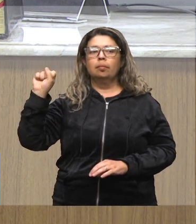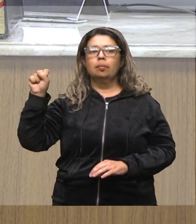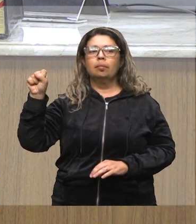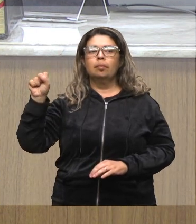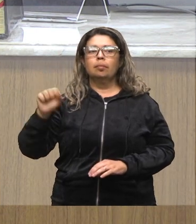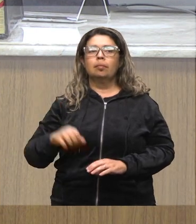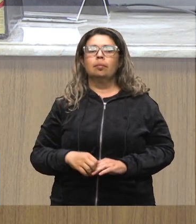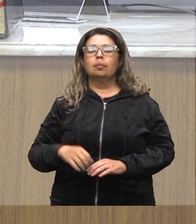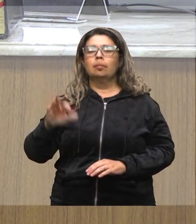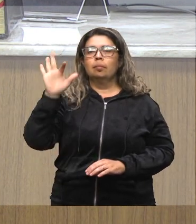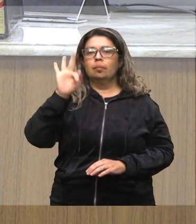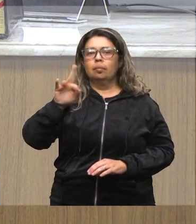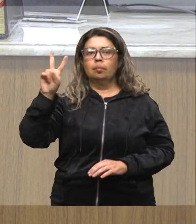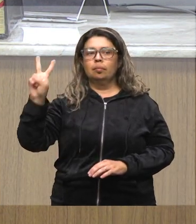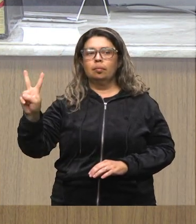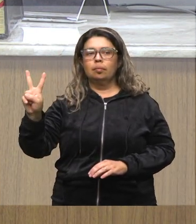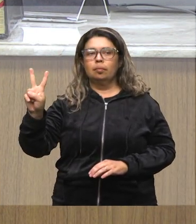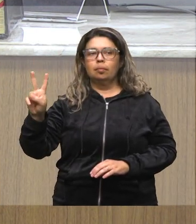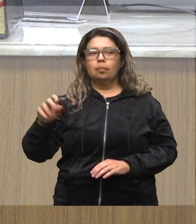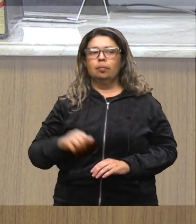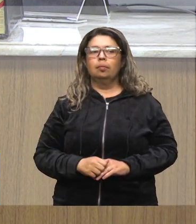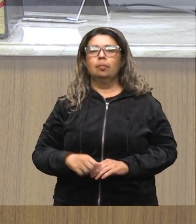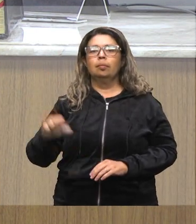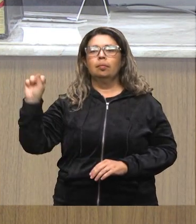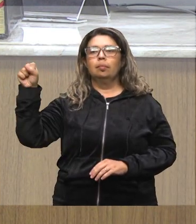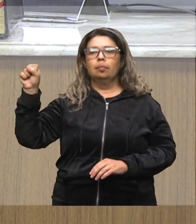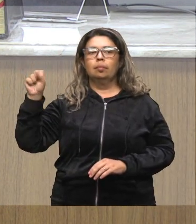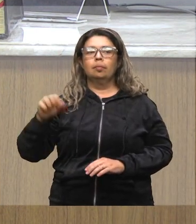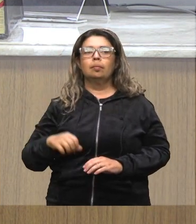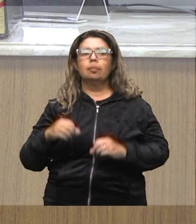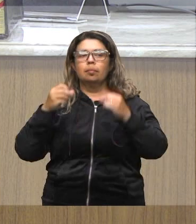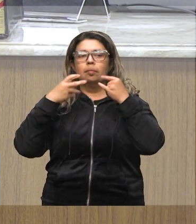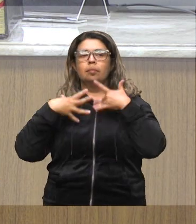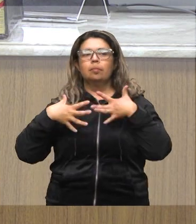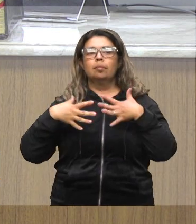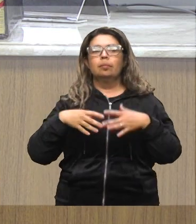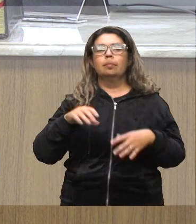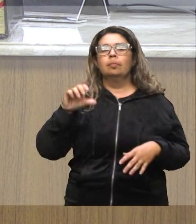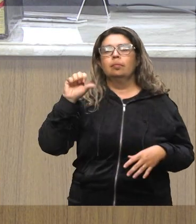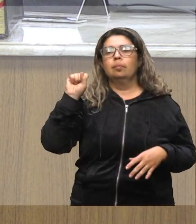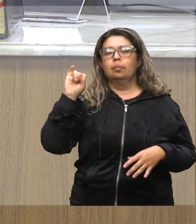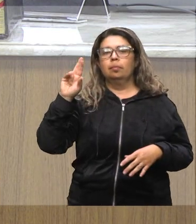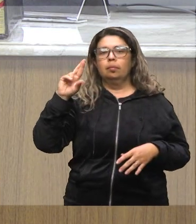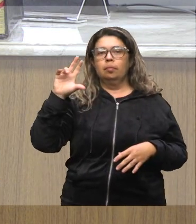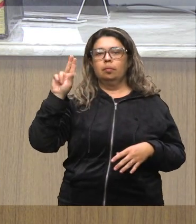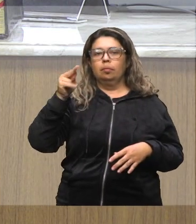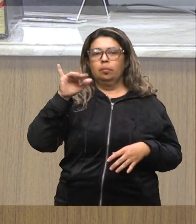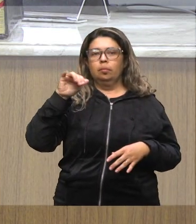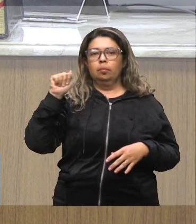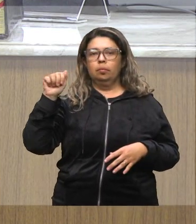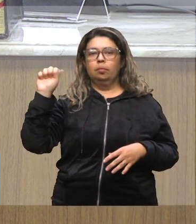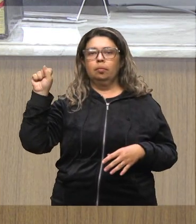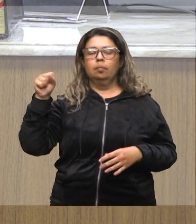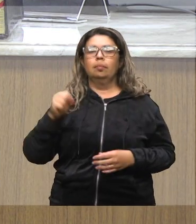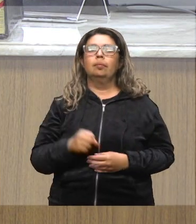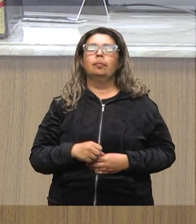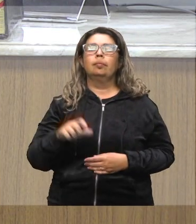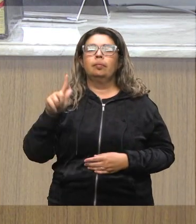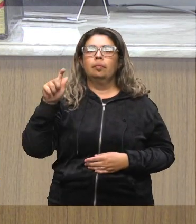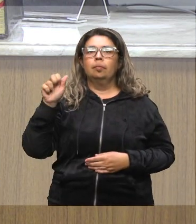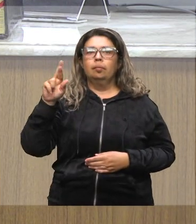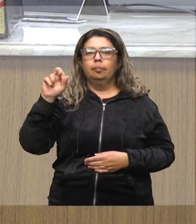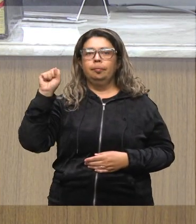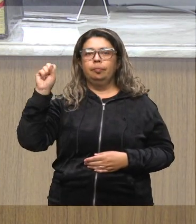sim. Fernando Augusto Vieira de Souza. Fernando Vieira, vota sim, com declaração. Fernando Pereira Siqueira Júnior, vota sim. Gerson Alves de